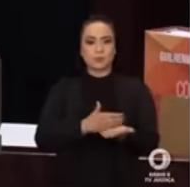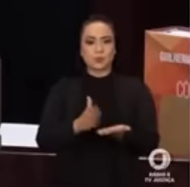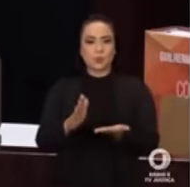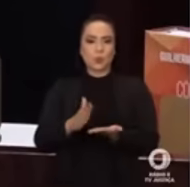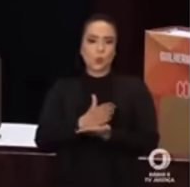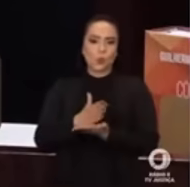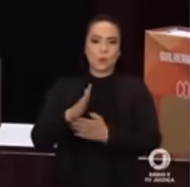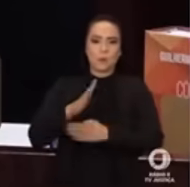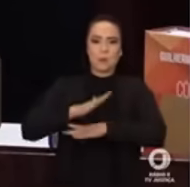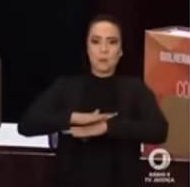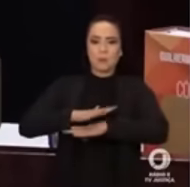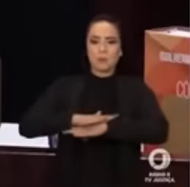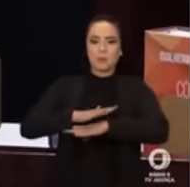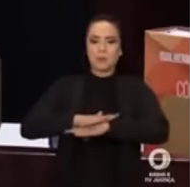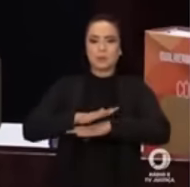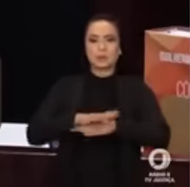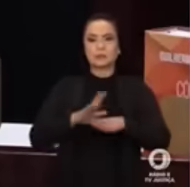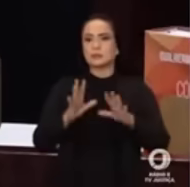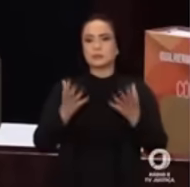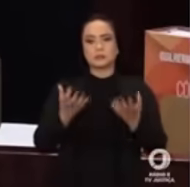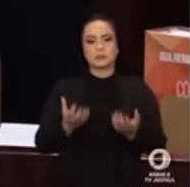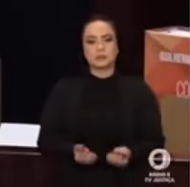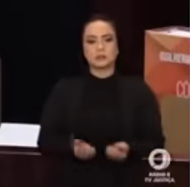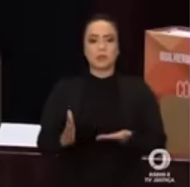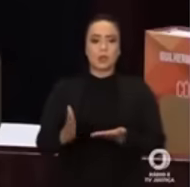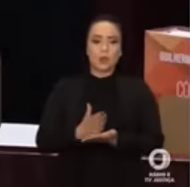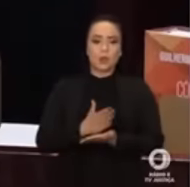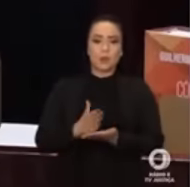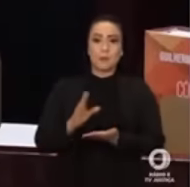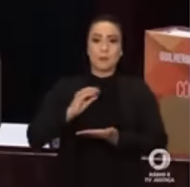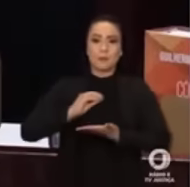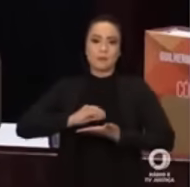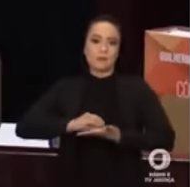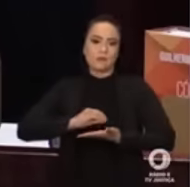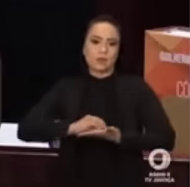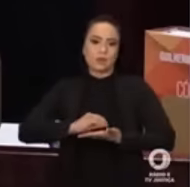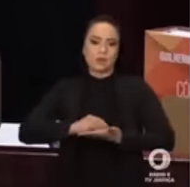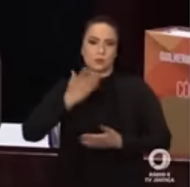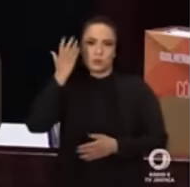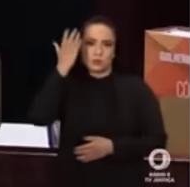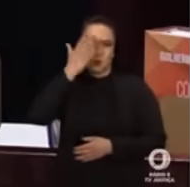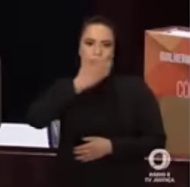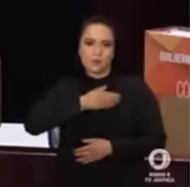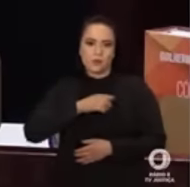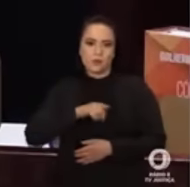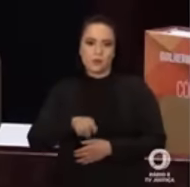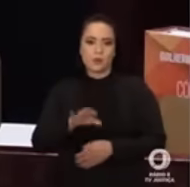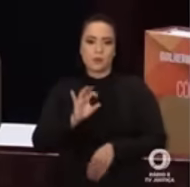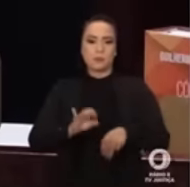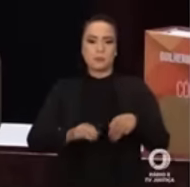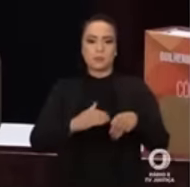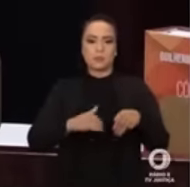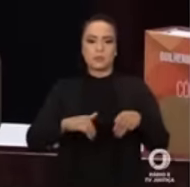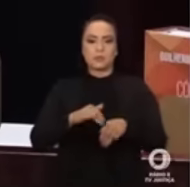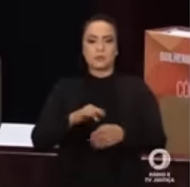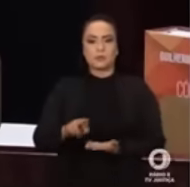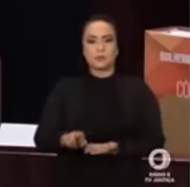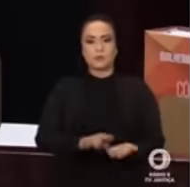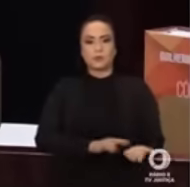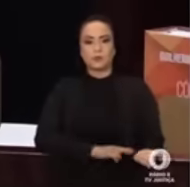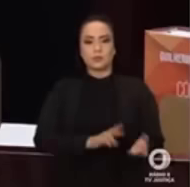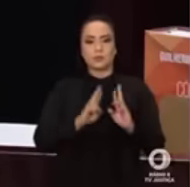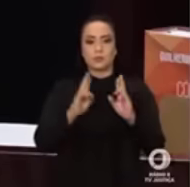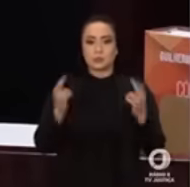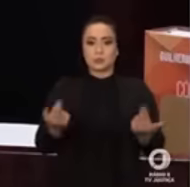momento, ou em algum indeferimento ou alguma ausência de comprovação. O ministro relator, na